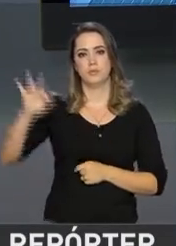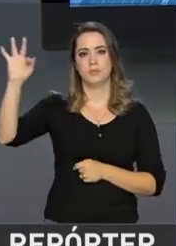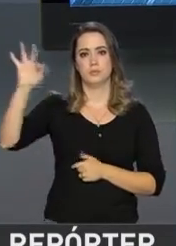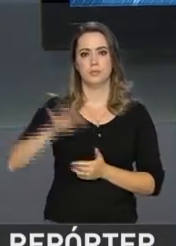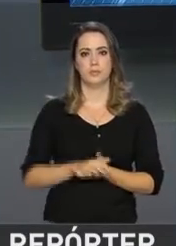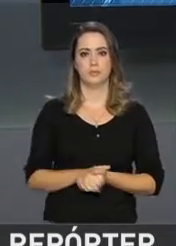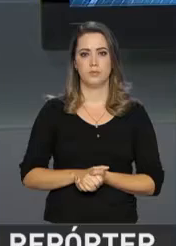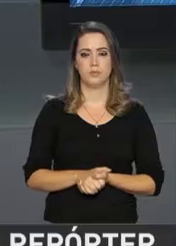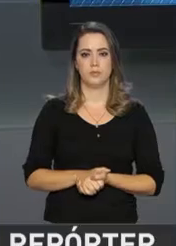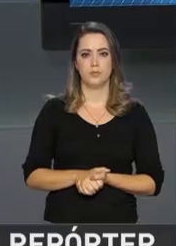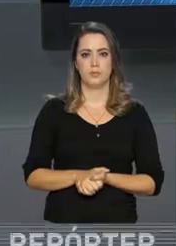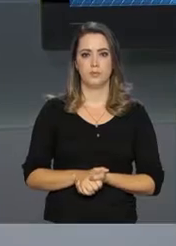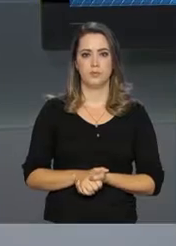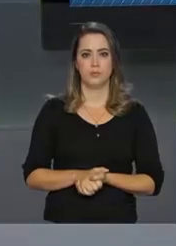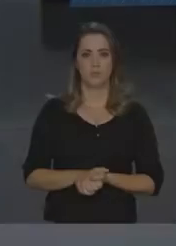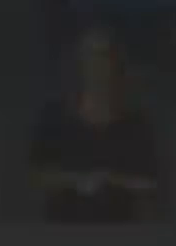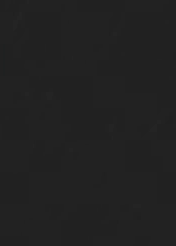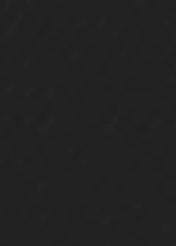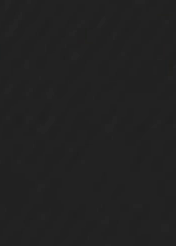do governo federal